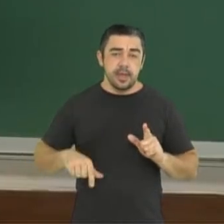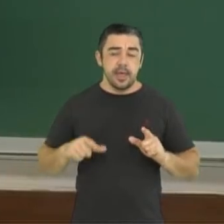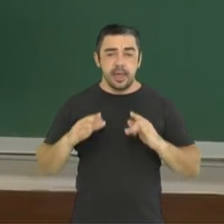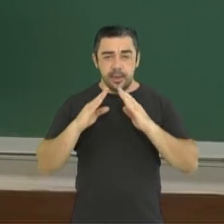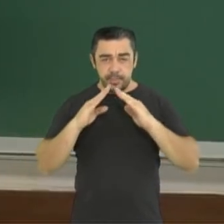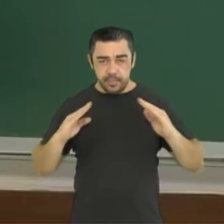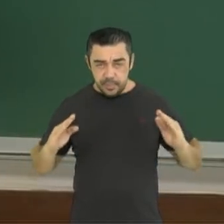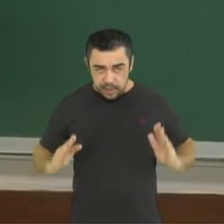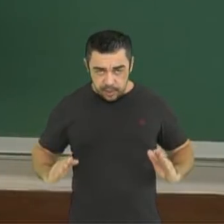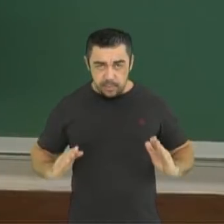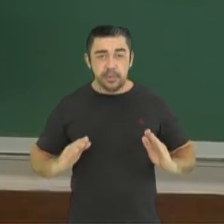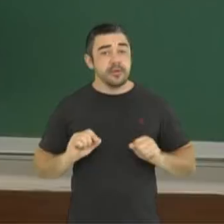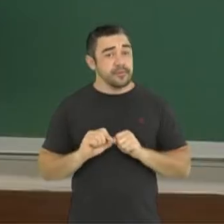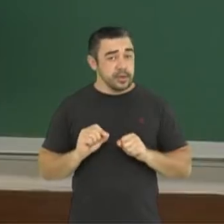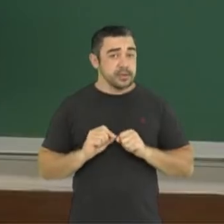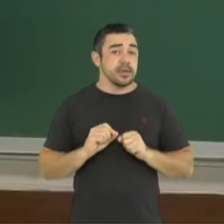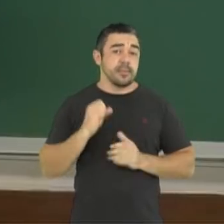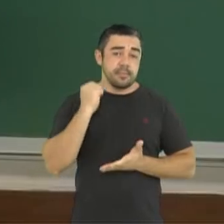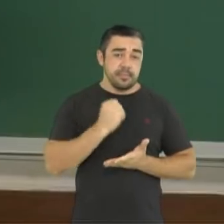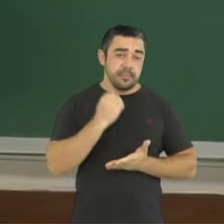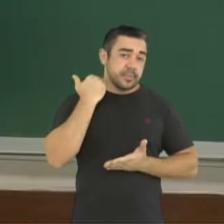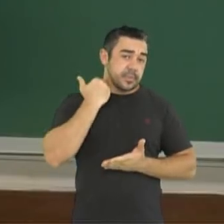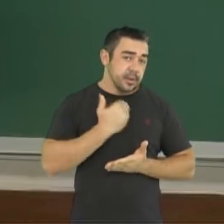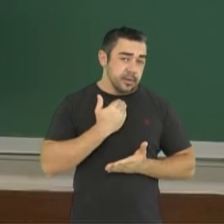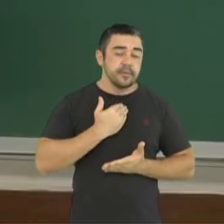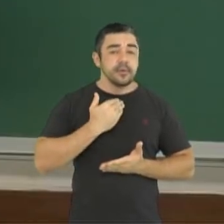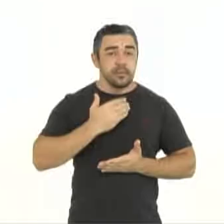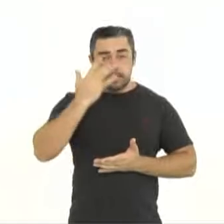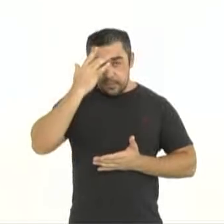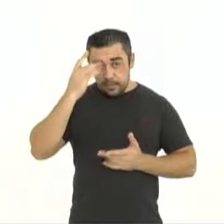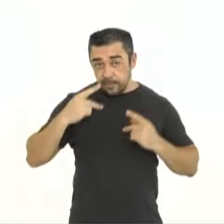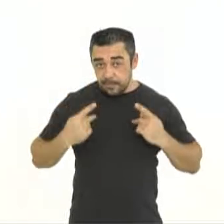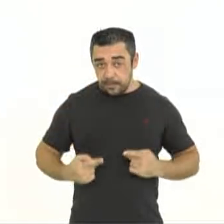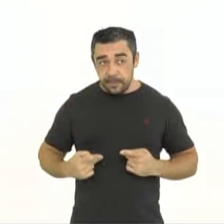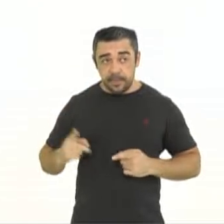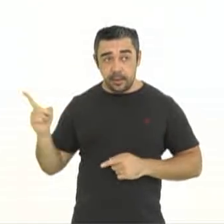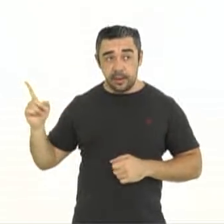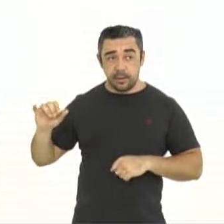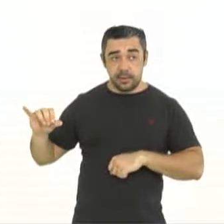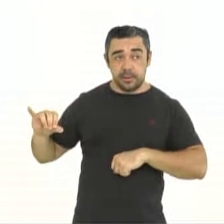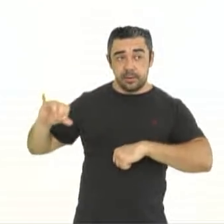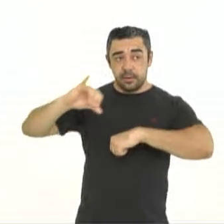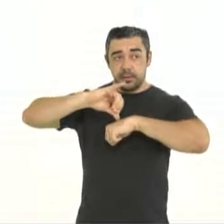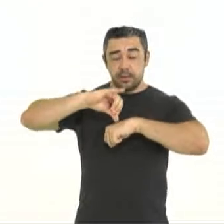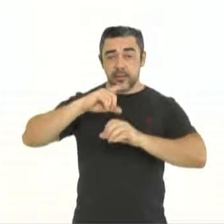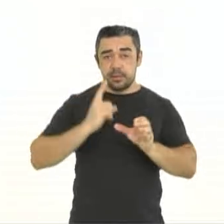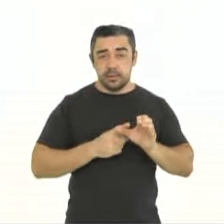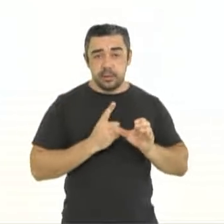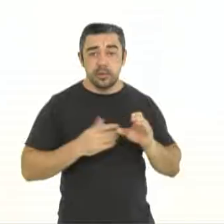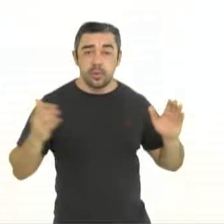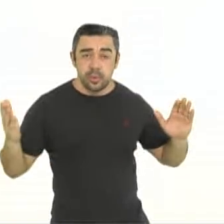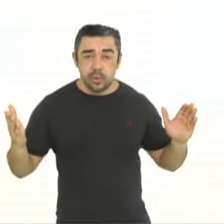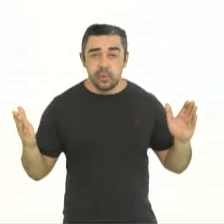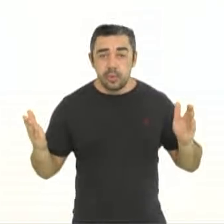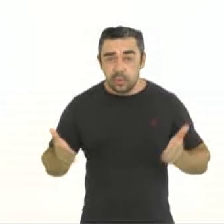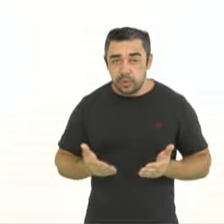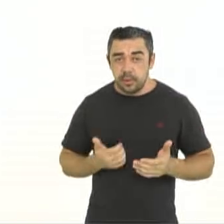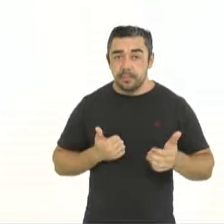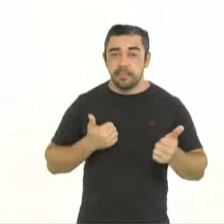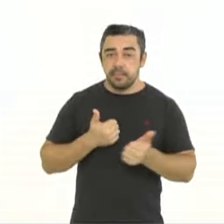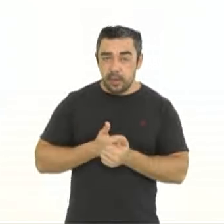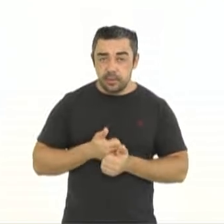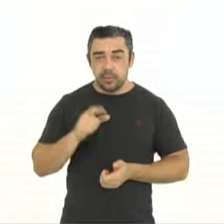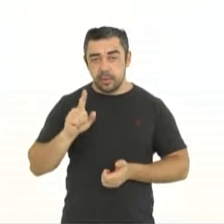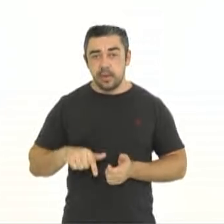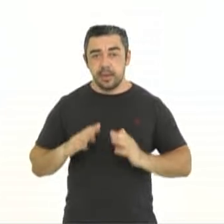faziam sacrifícios humanos. E esta, ó, era o centro da cidade, né? E aqui hoje bem próximo dela